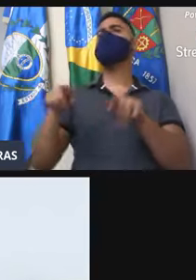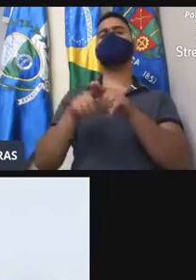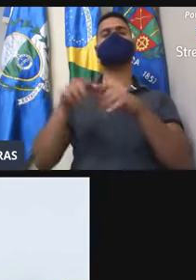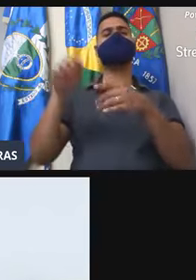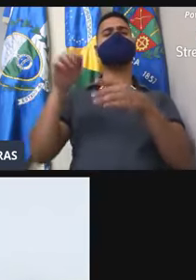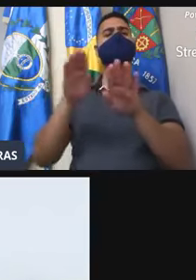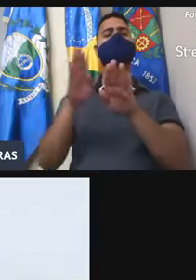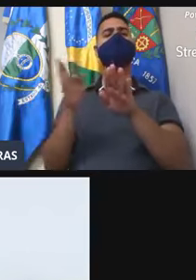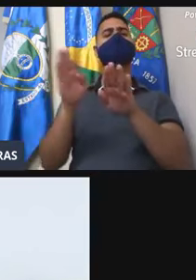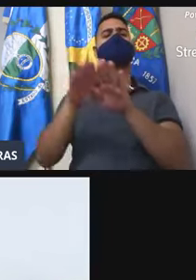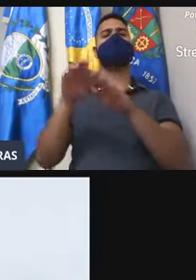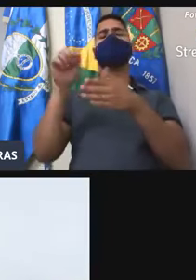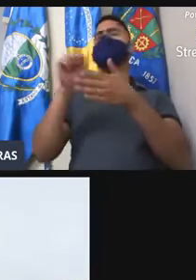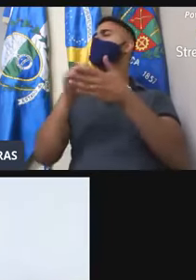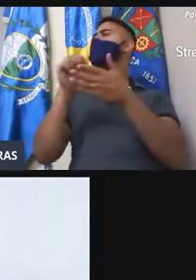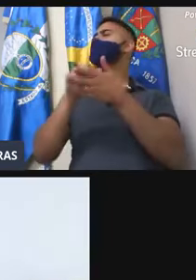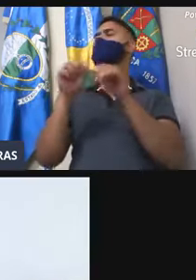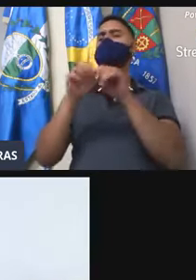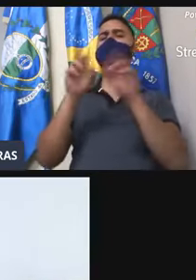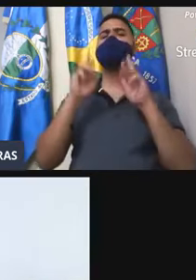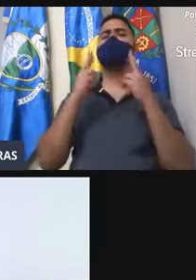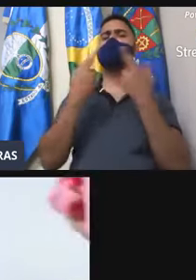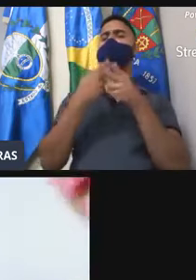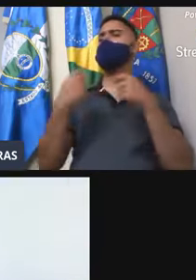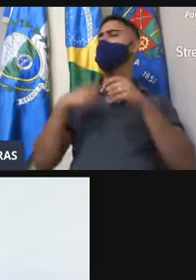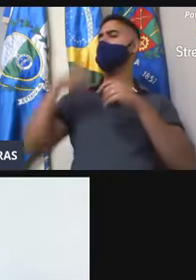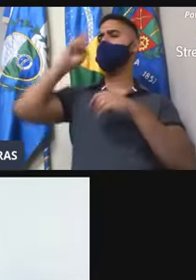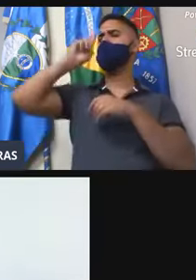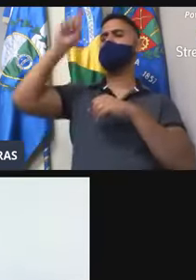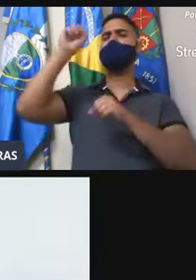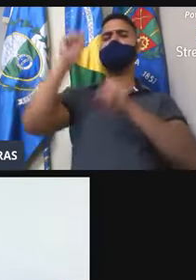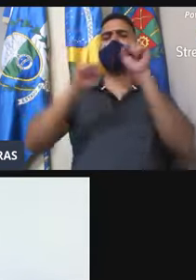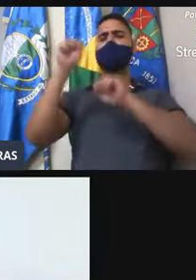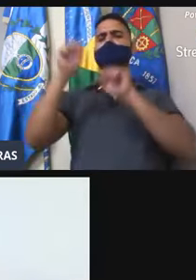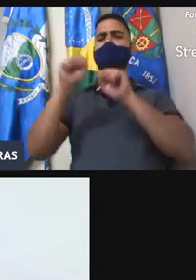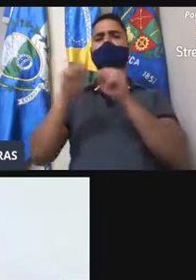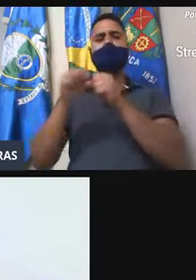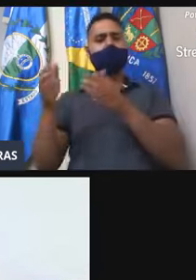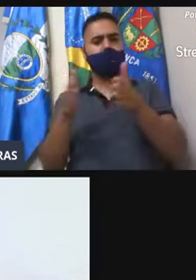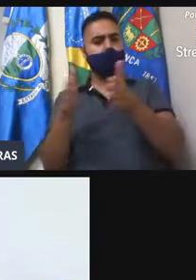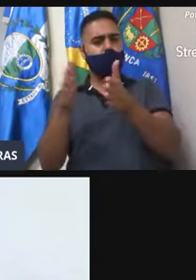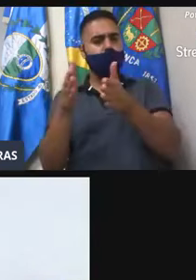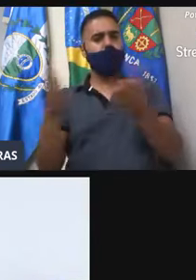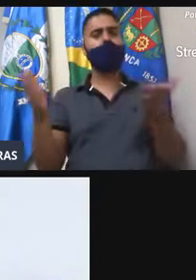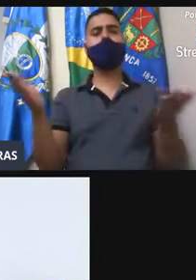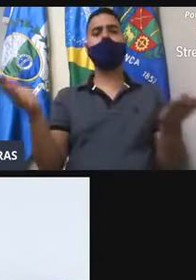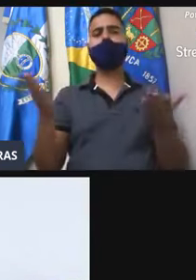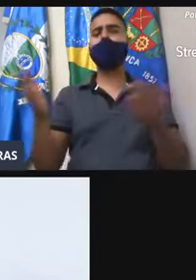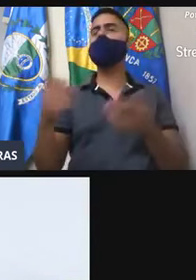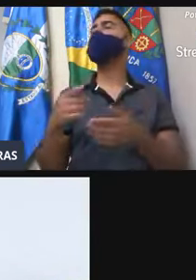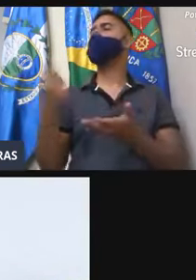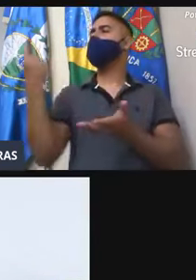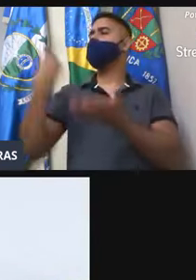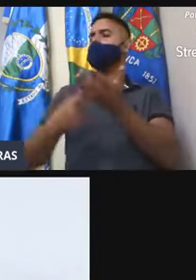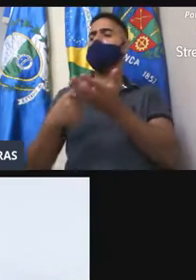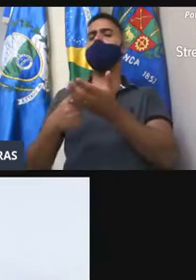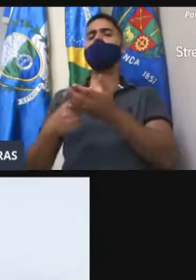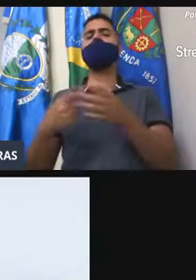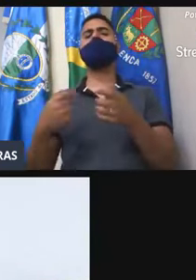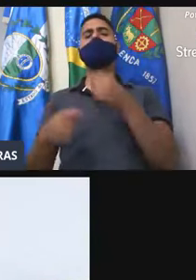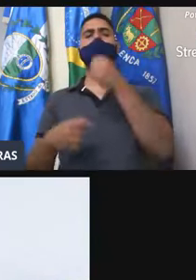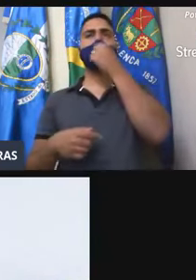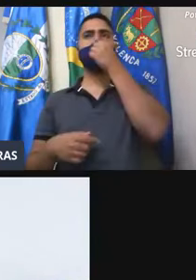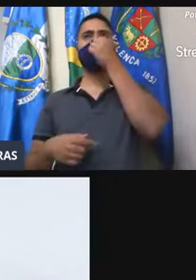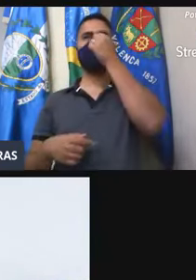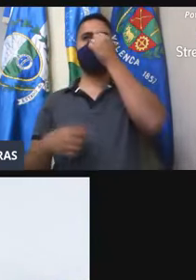brigar, tivemos reunião que teve que vir o dono da empresa aqui, mas eles se alinharam e hoje eles estão aí cumprindo com as obrigações